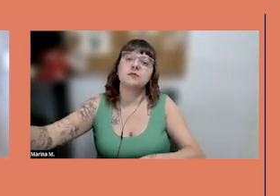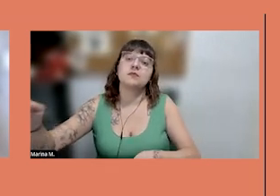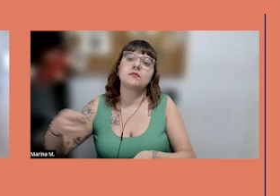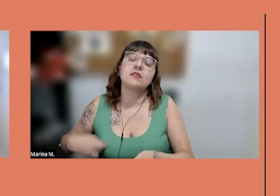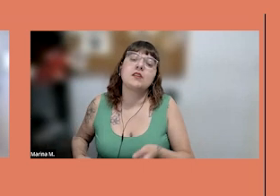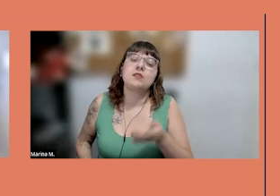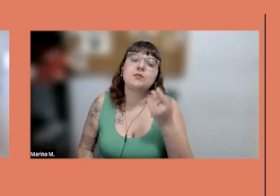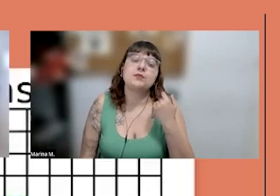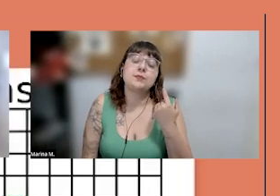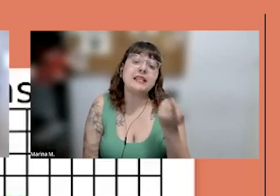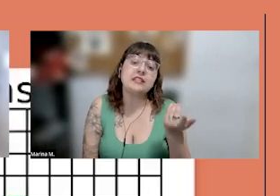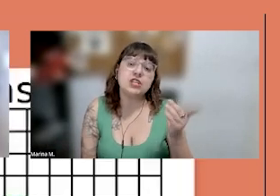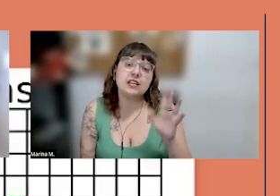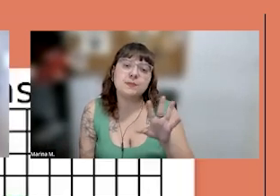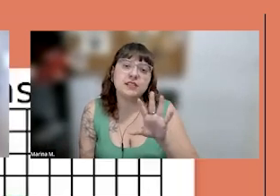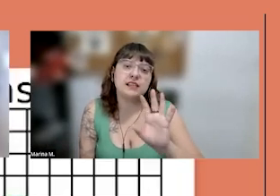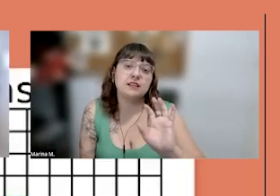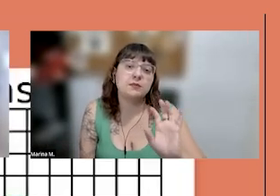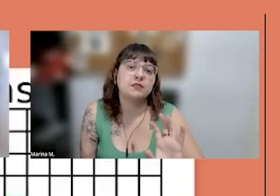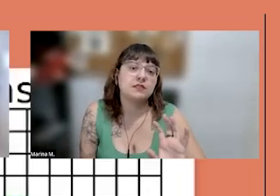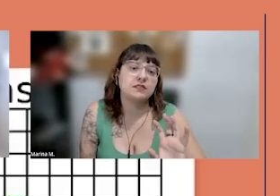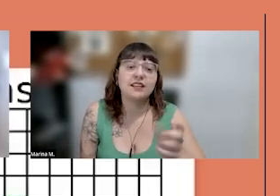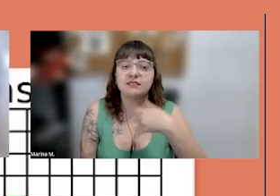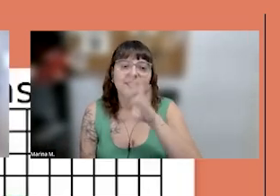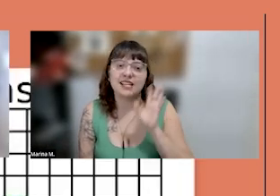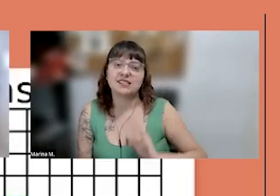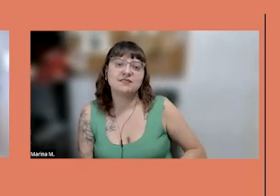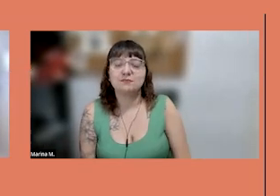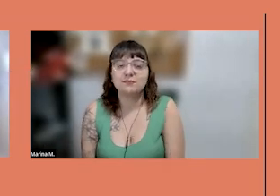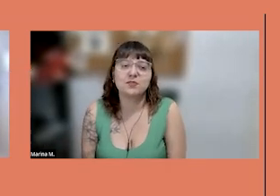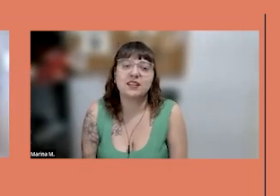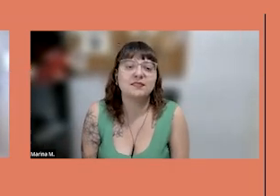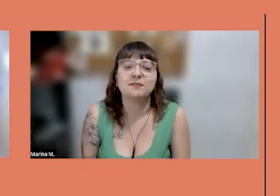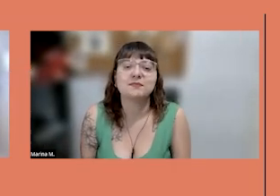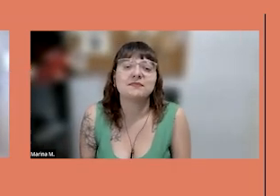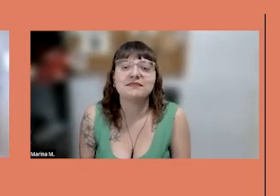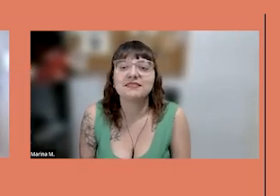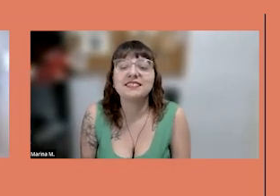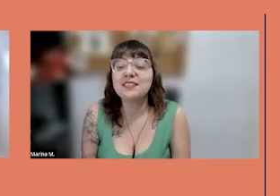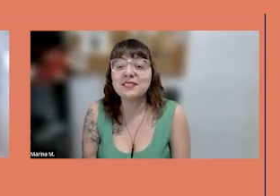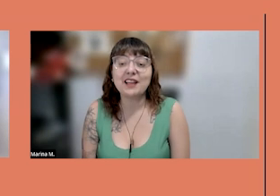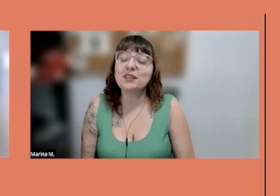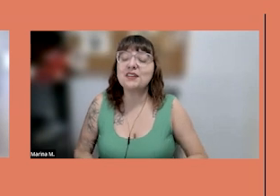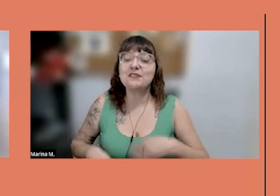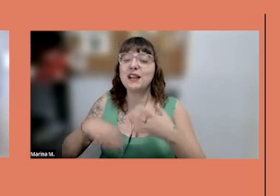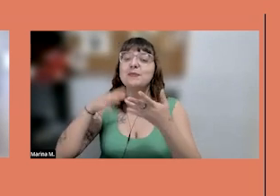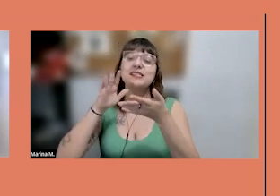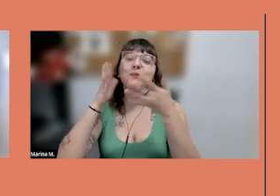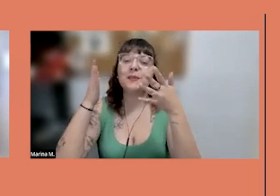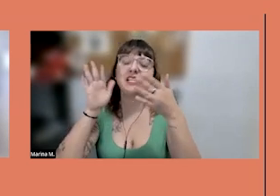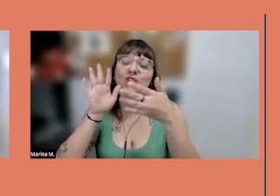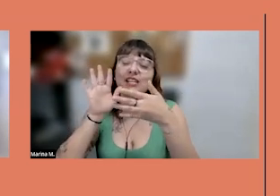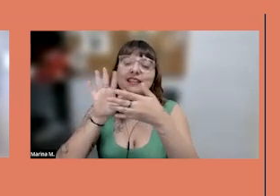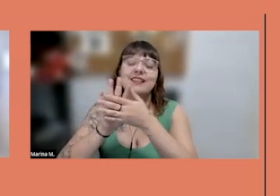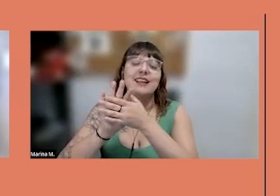metadados espaciais. O PNG, por exemplo. Ah, esquece. Pode falar. Não, pode falar, pode falar. Não, é que eu ia falar, por